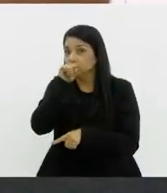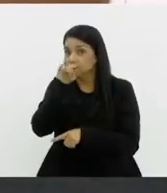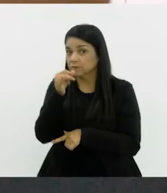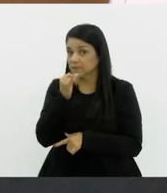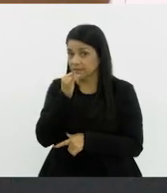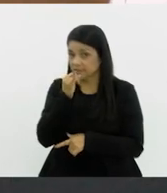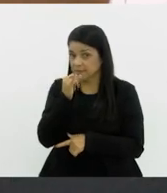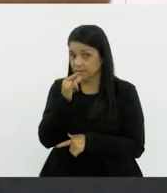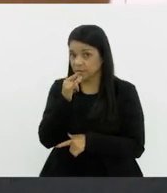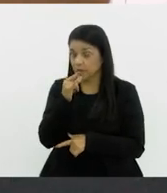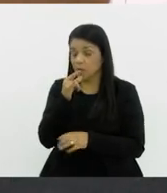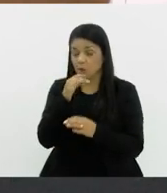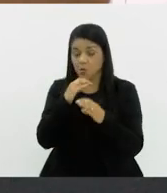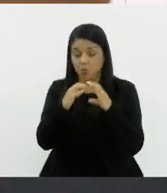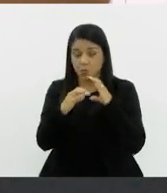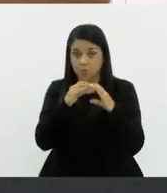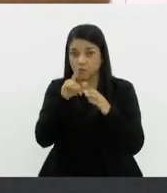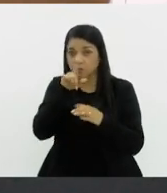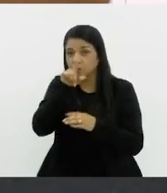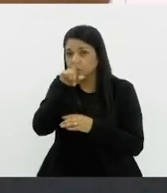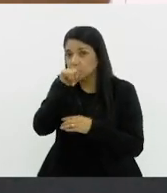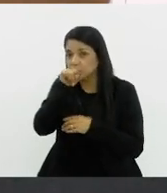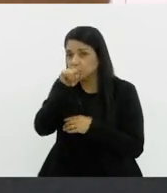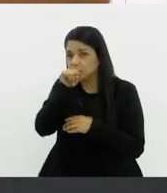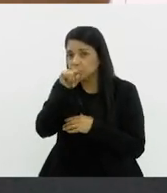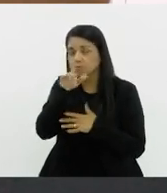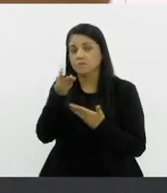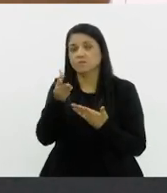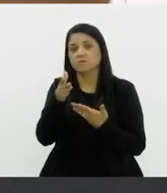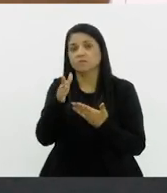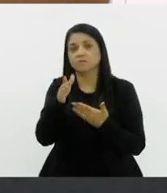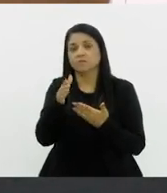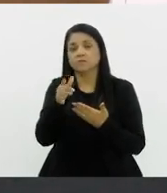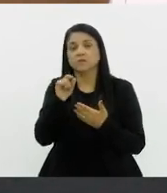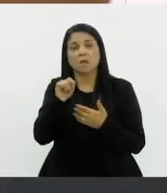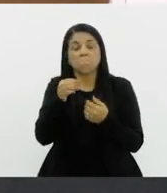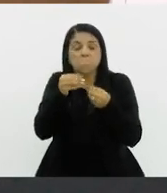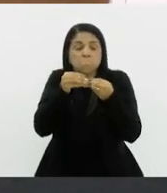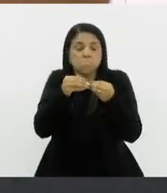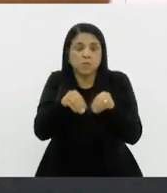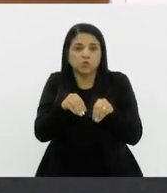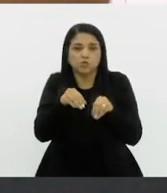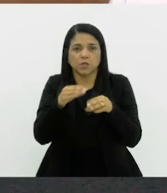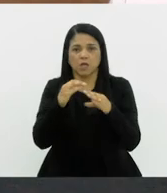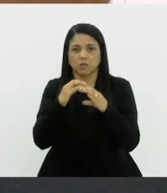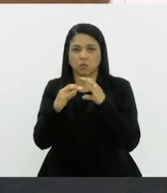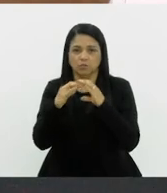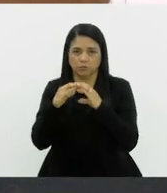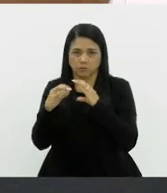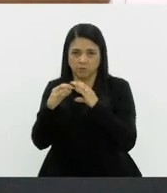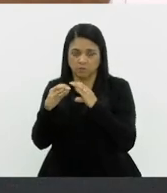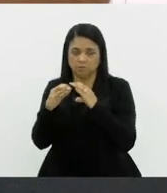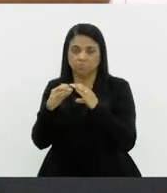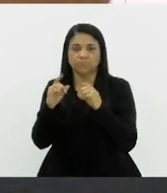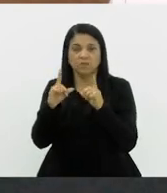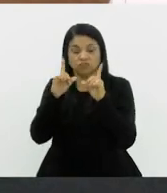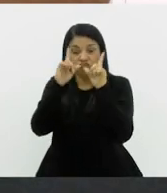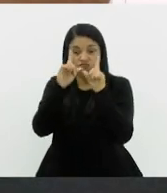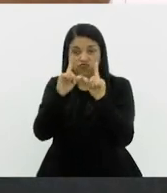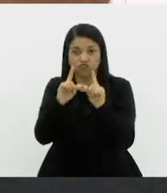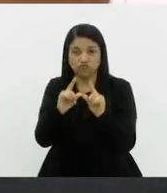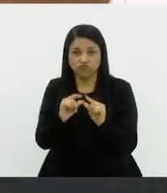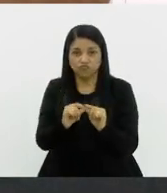A comunicação entre os pássaros, ela é completamente prejudicada. Isso pode levar a uma extinção de uma